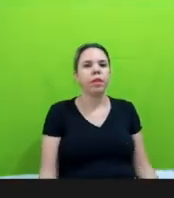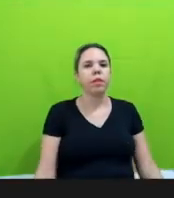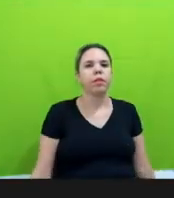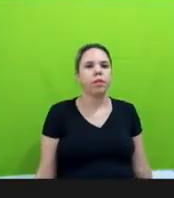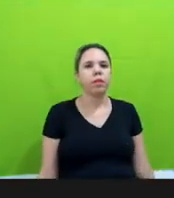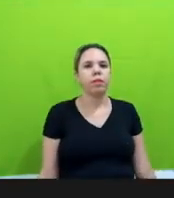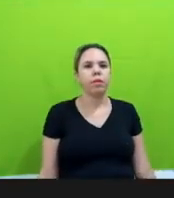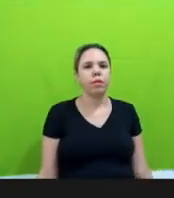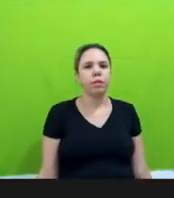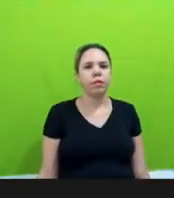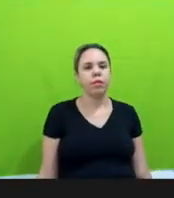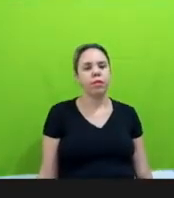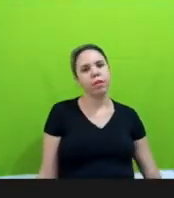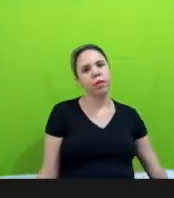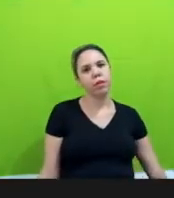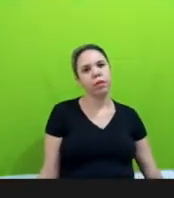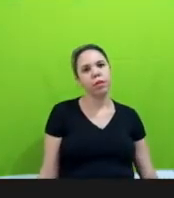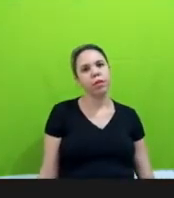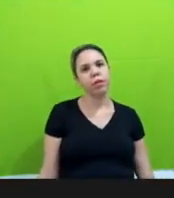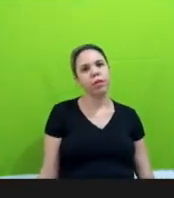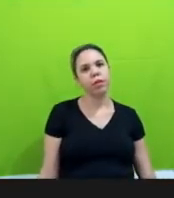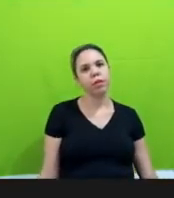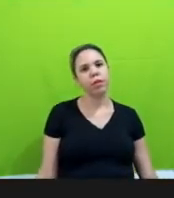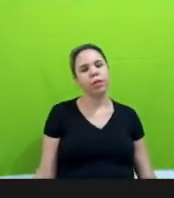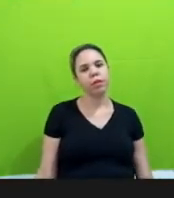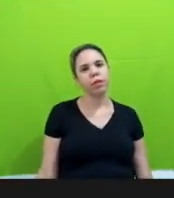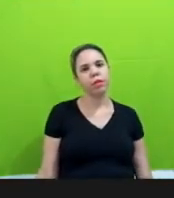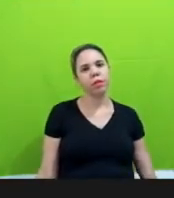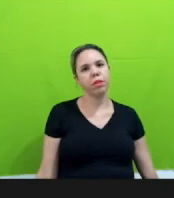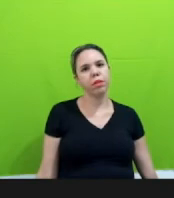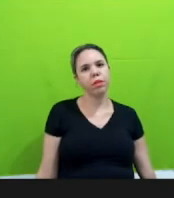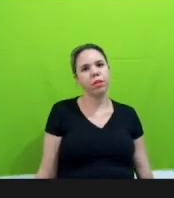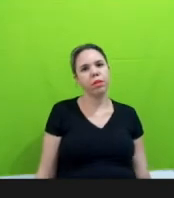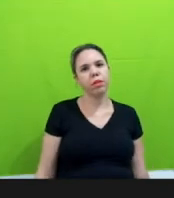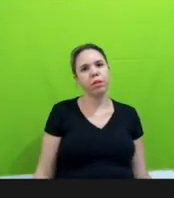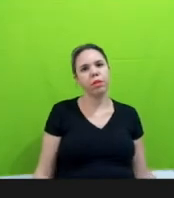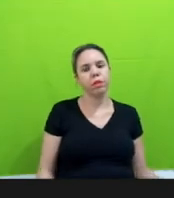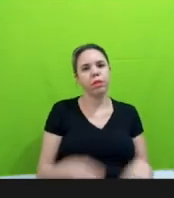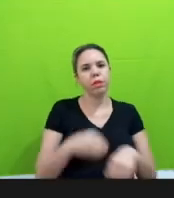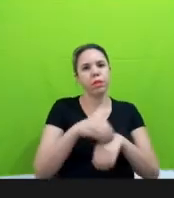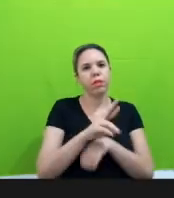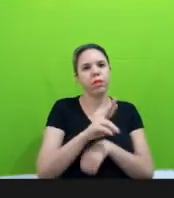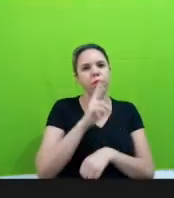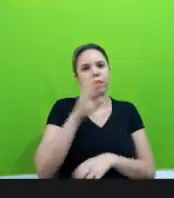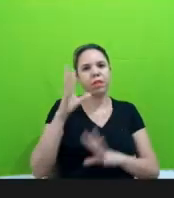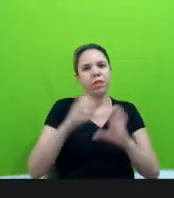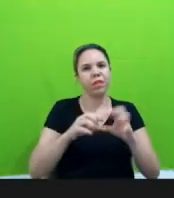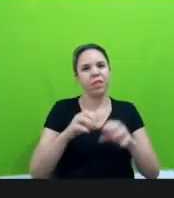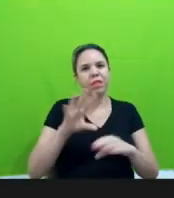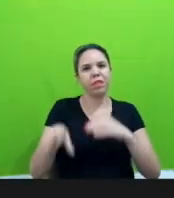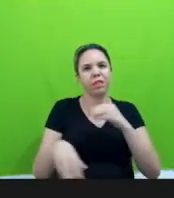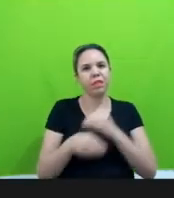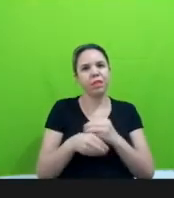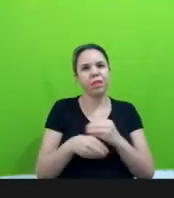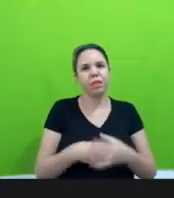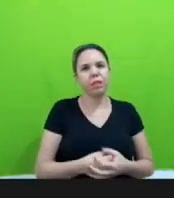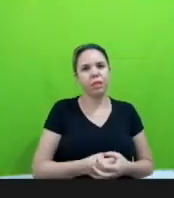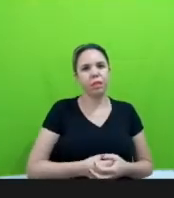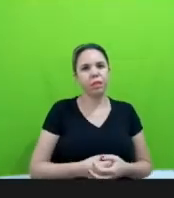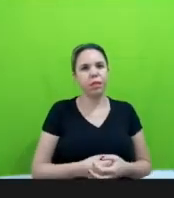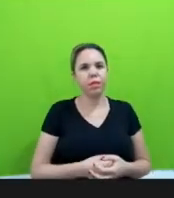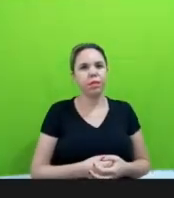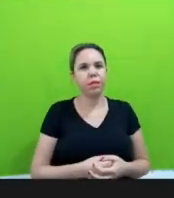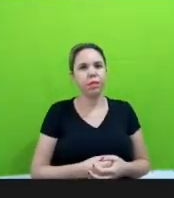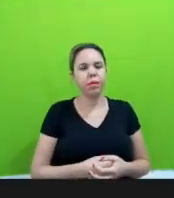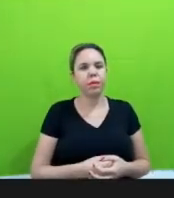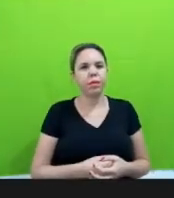Legal, Bruno. Bom, a gente Posso. está em. Oi, O pode, Léo. mensageiro do caos pode falar um pouquinho, complementando o Bruno? Complementa, Bruno. Sempre